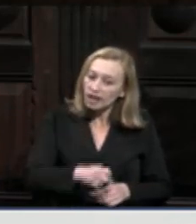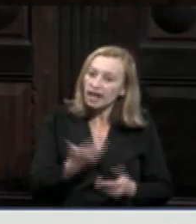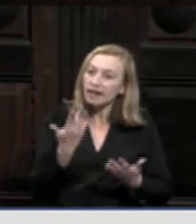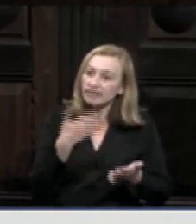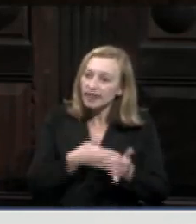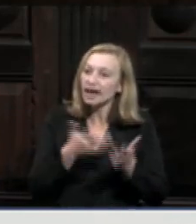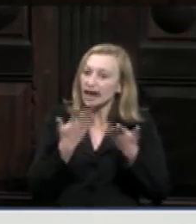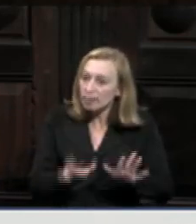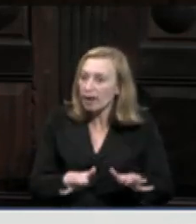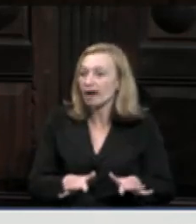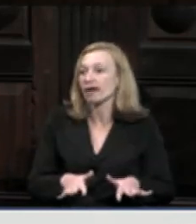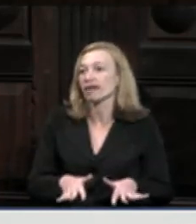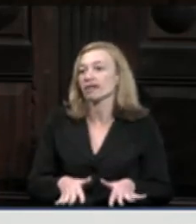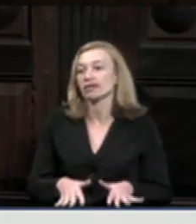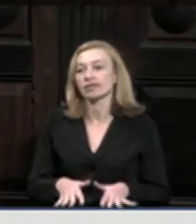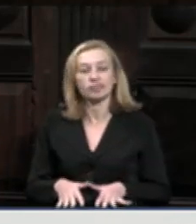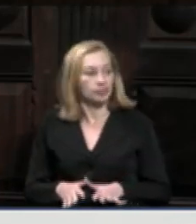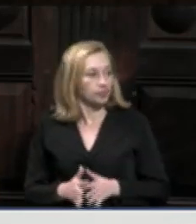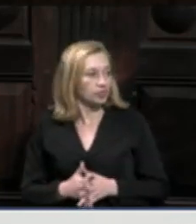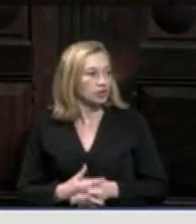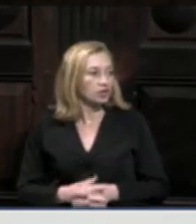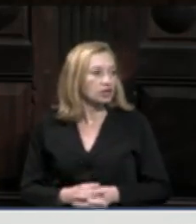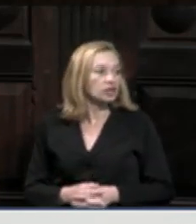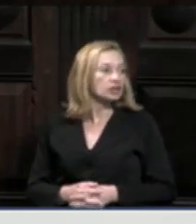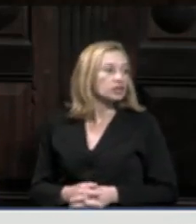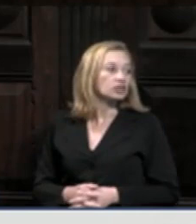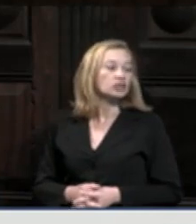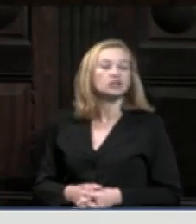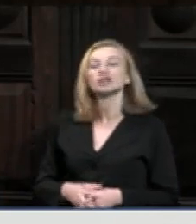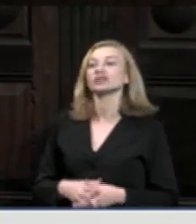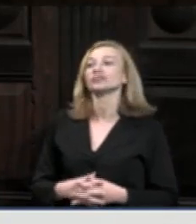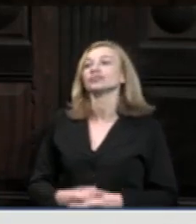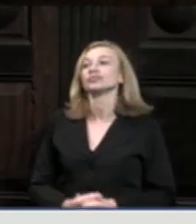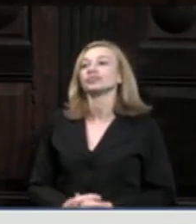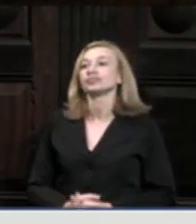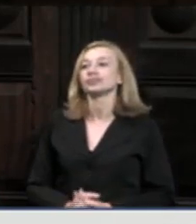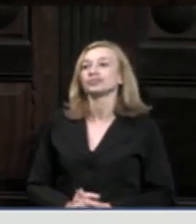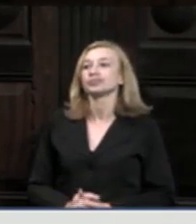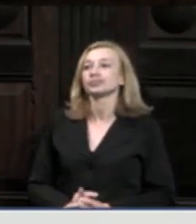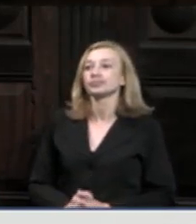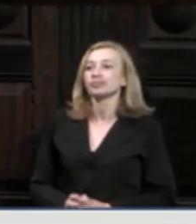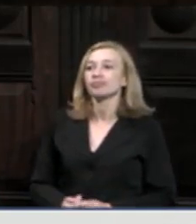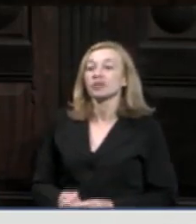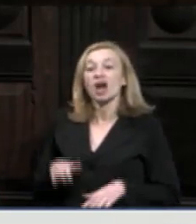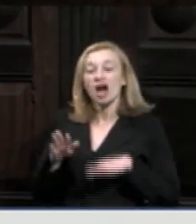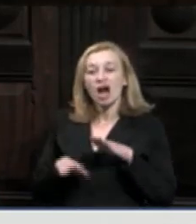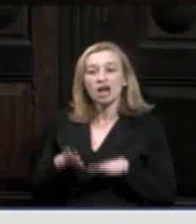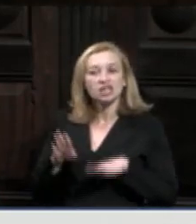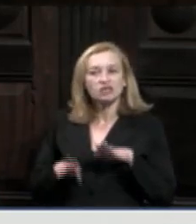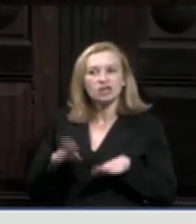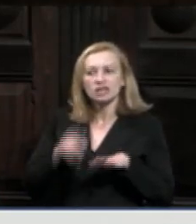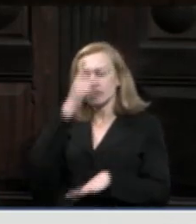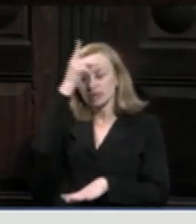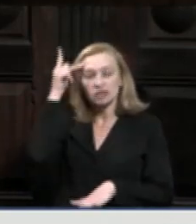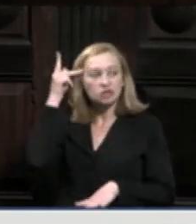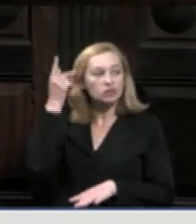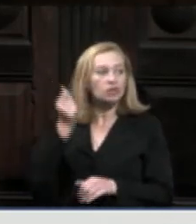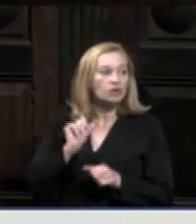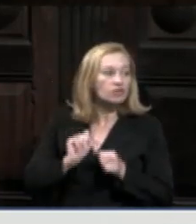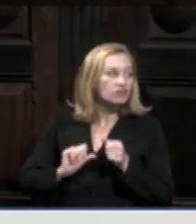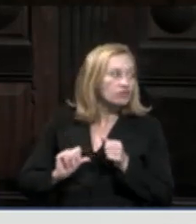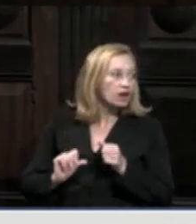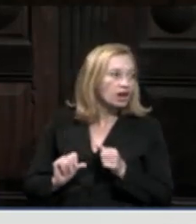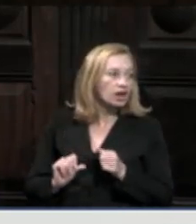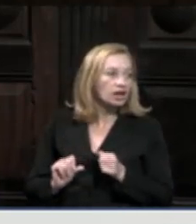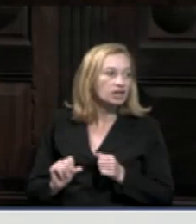Então eu acho que determinadas colocações, às vezes a pessoa faz de forma